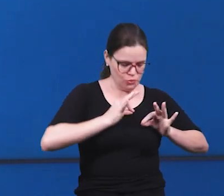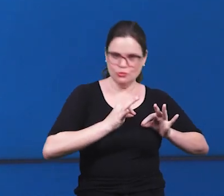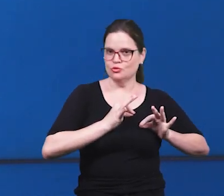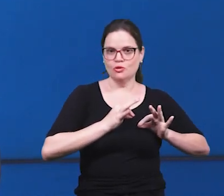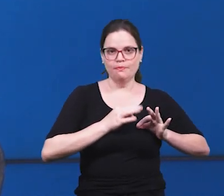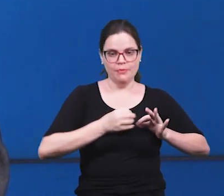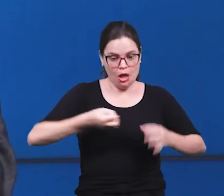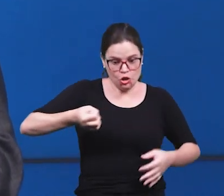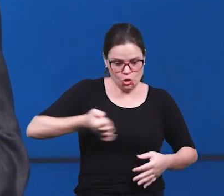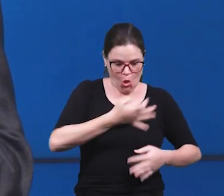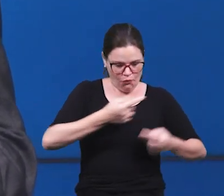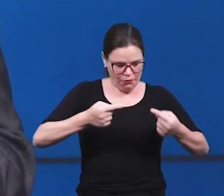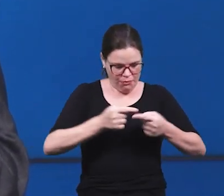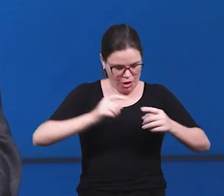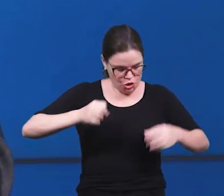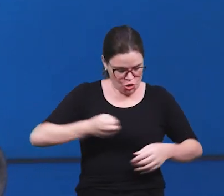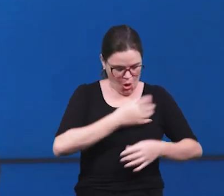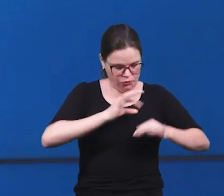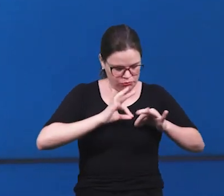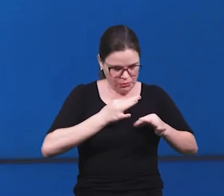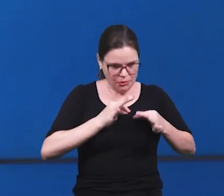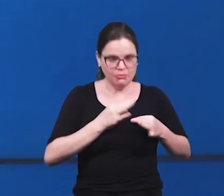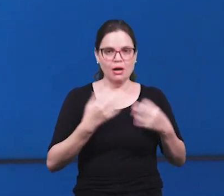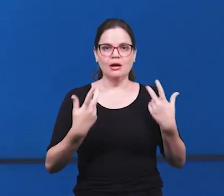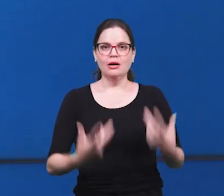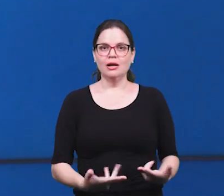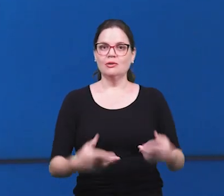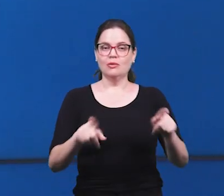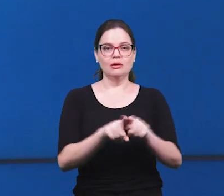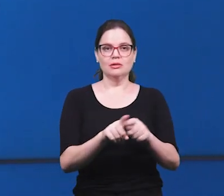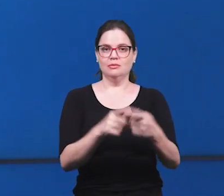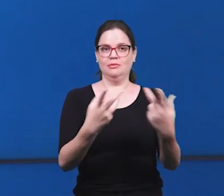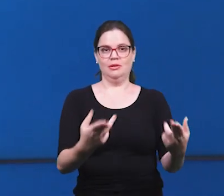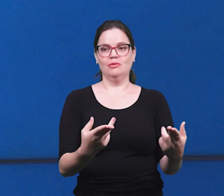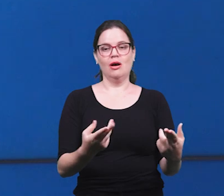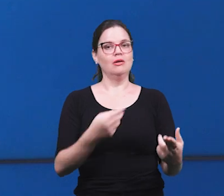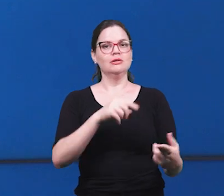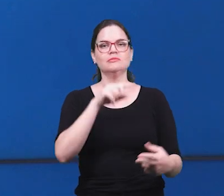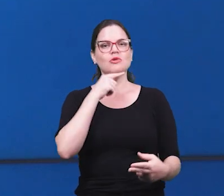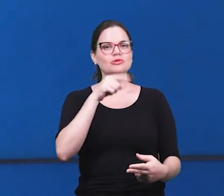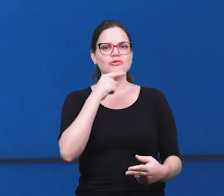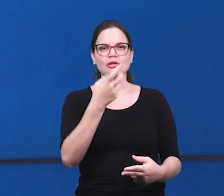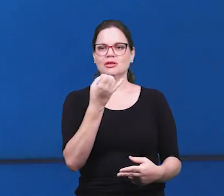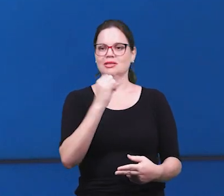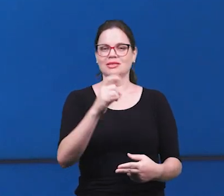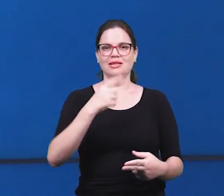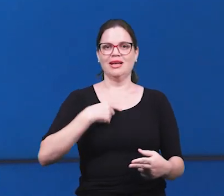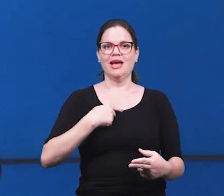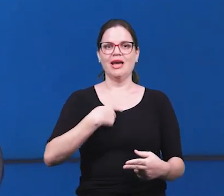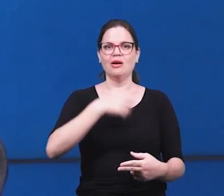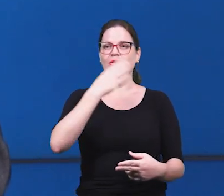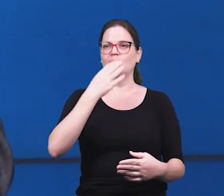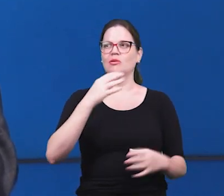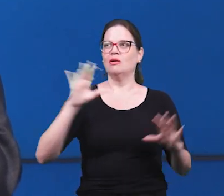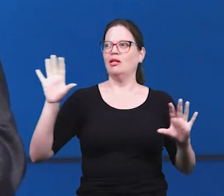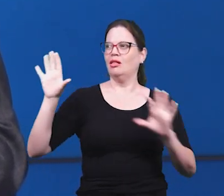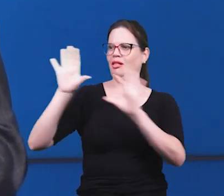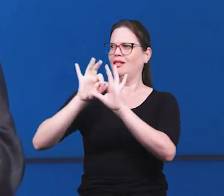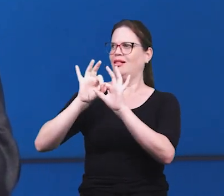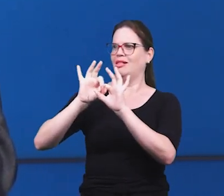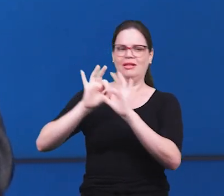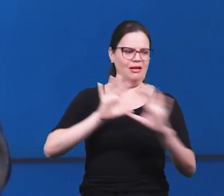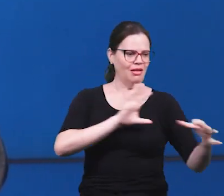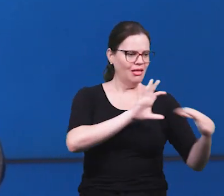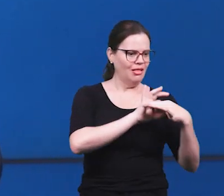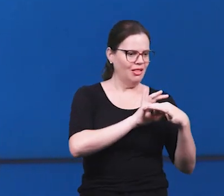Santo. E a nossa experiência foi exatamente essa, de nos desvencilharmos ou desvincularmos totalmente de uma estrutura